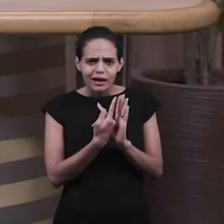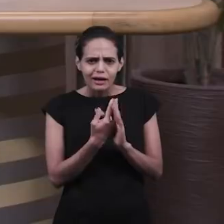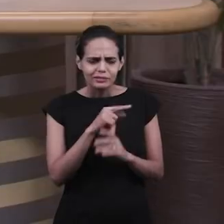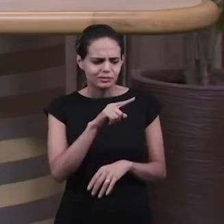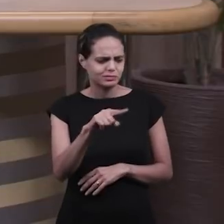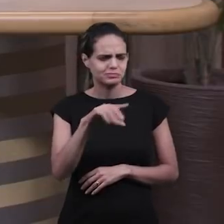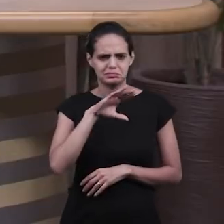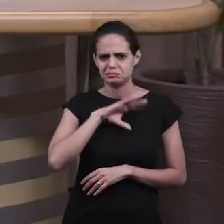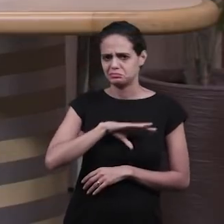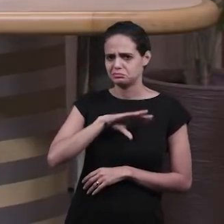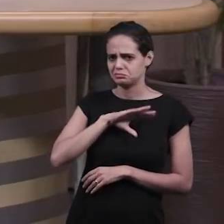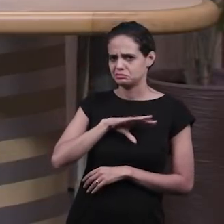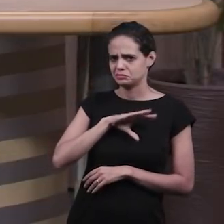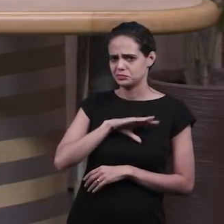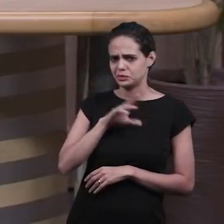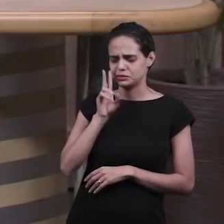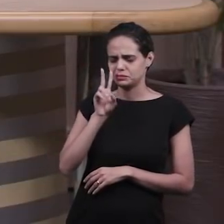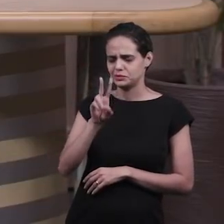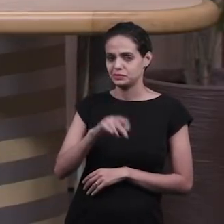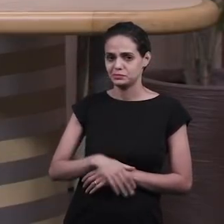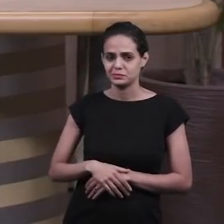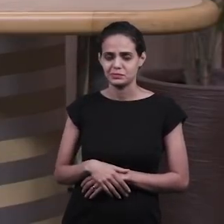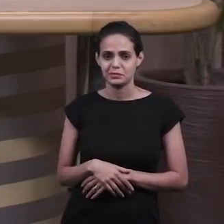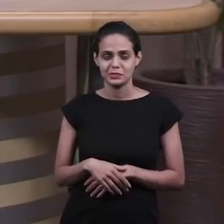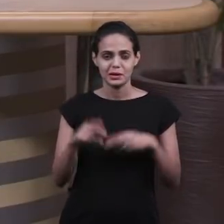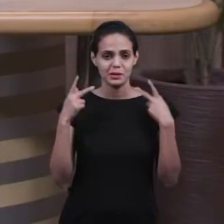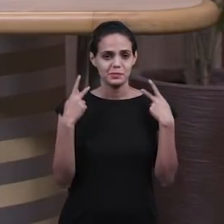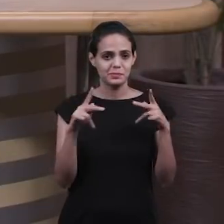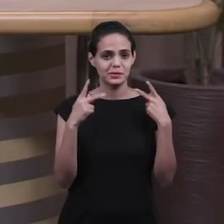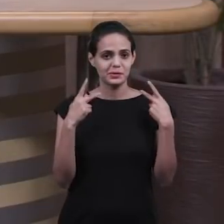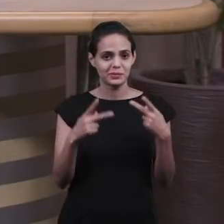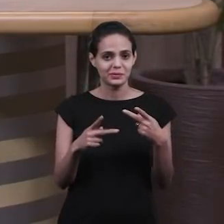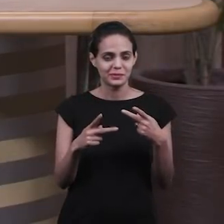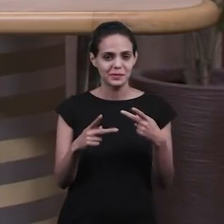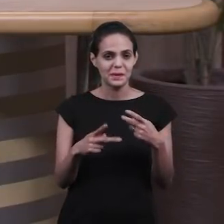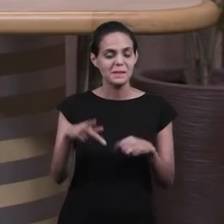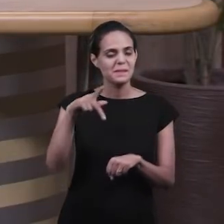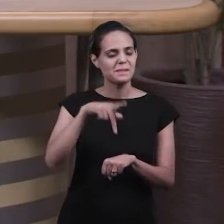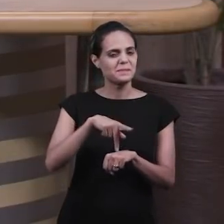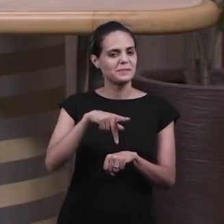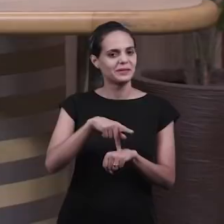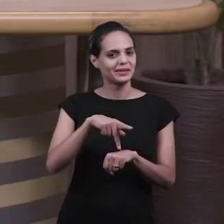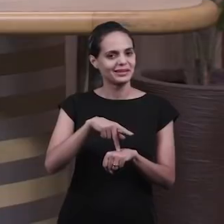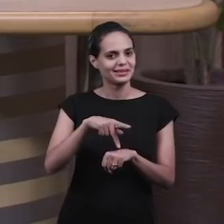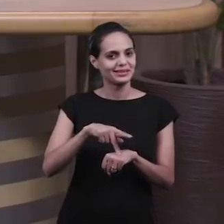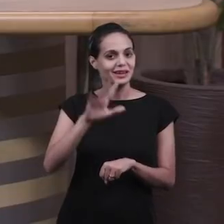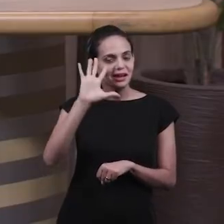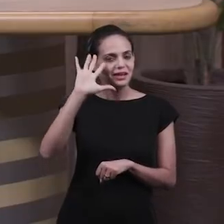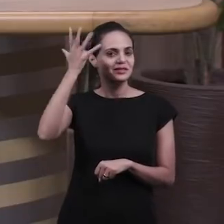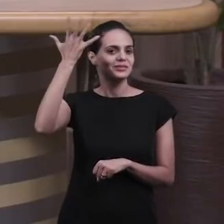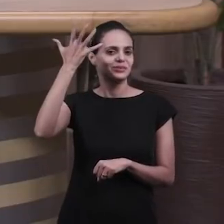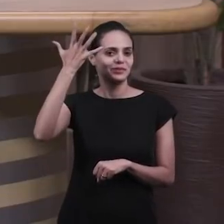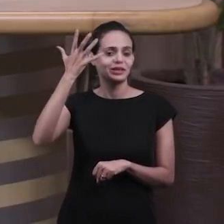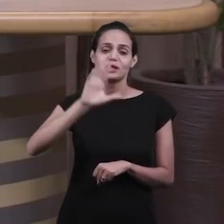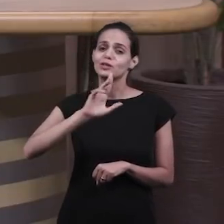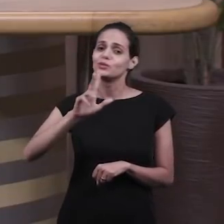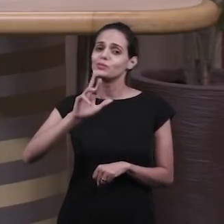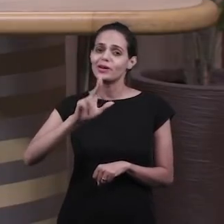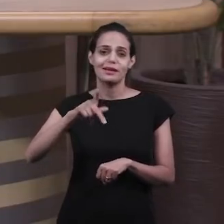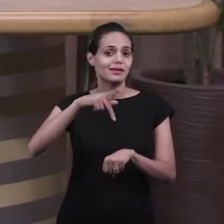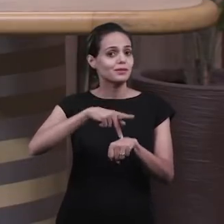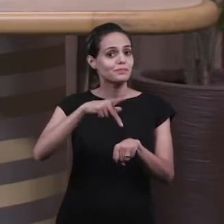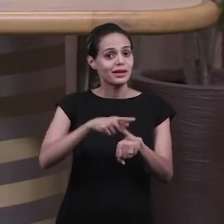lá. E Jairo pregou o tempo todo sobre a pedra resolvida. Não era pedra resolvida, era pedra